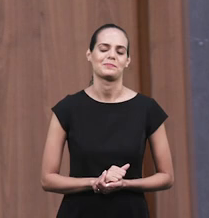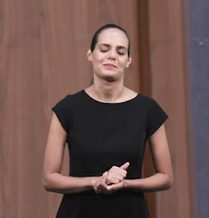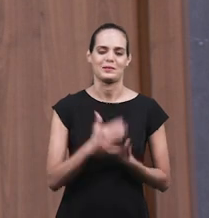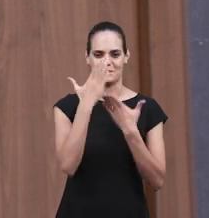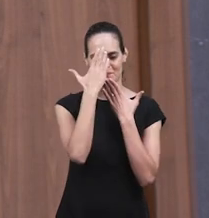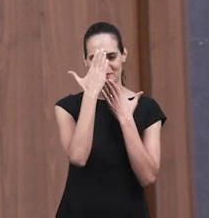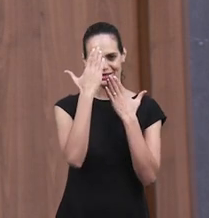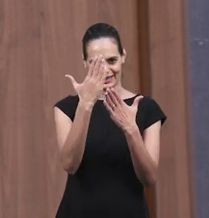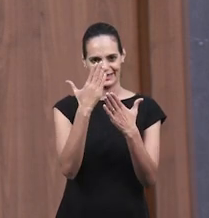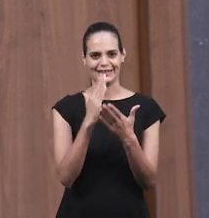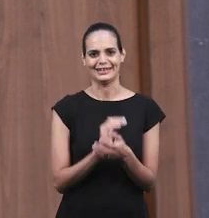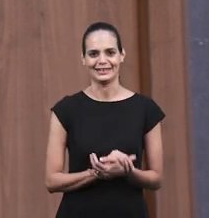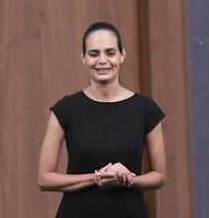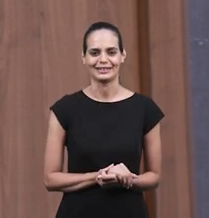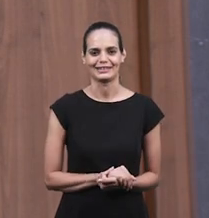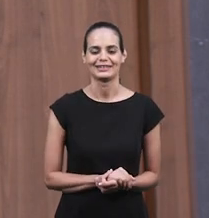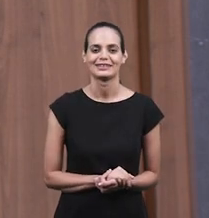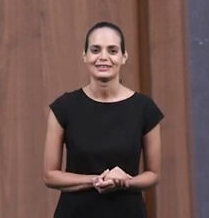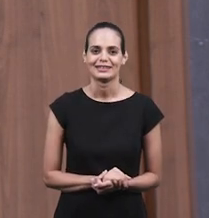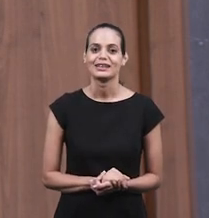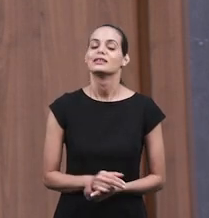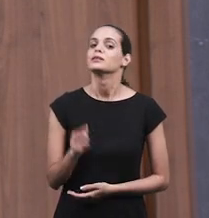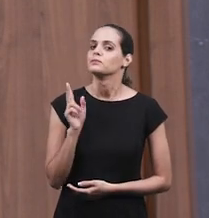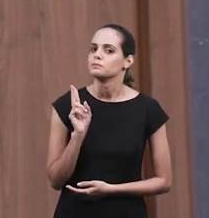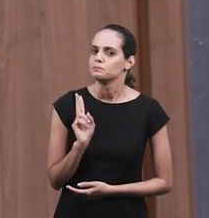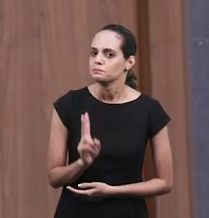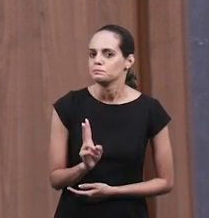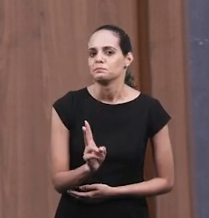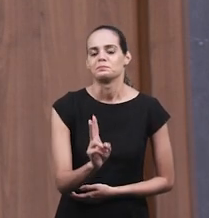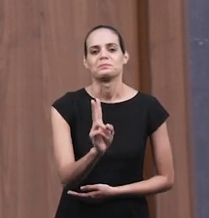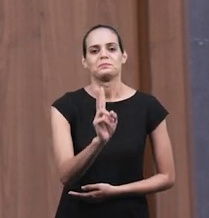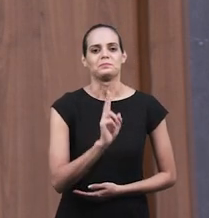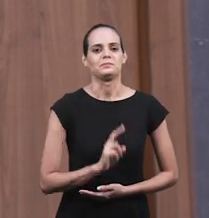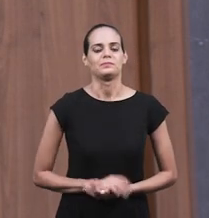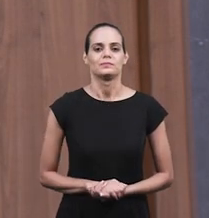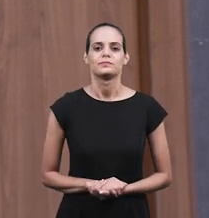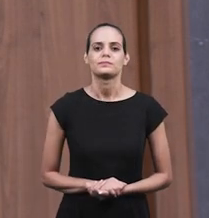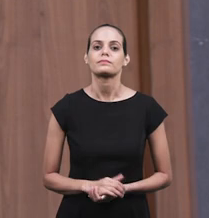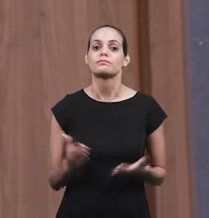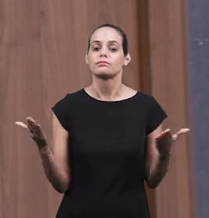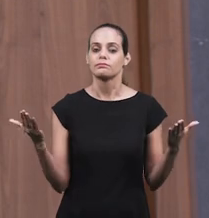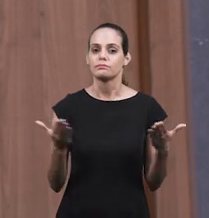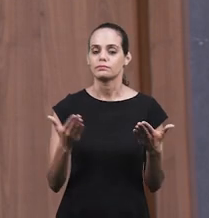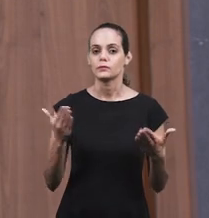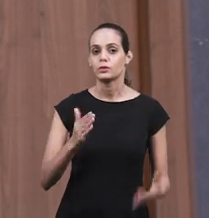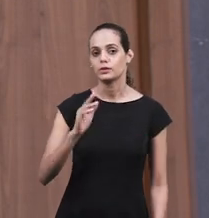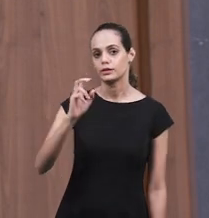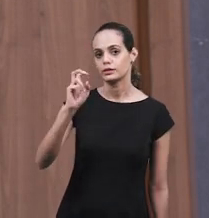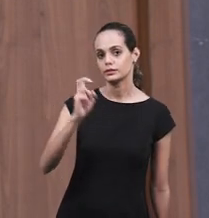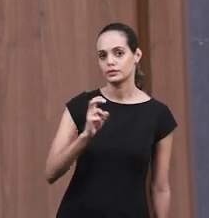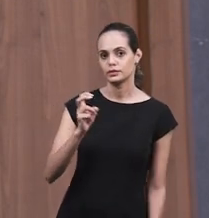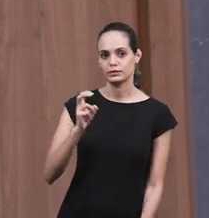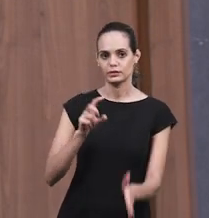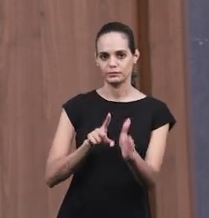4. Muito obrigado então, viu? Agora iremos dar prosseguimento. Vamos adiante e vamos passar